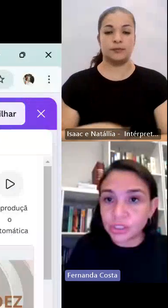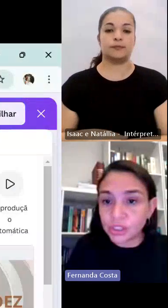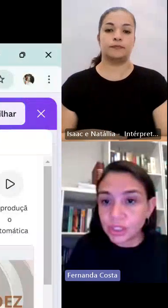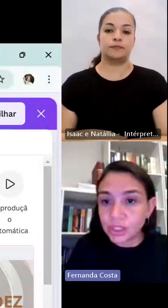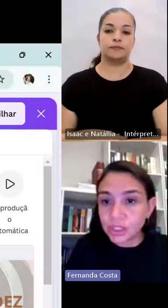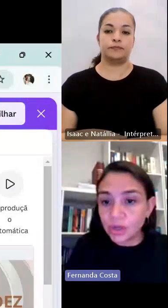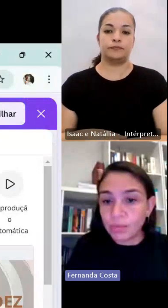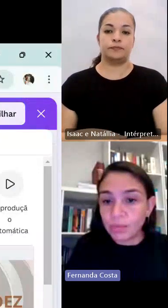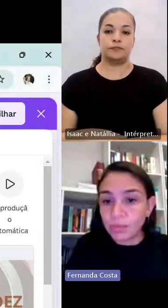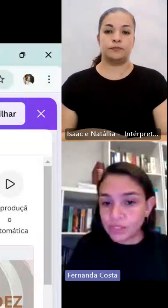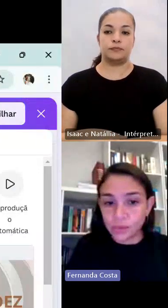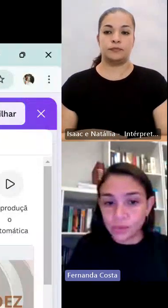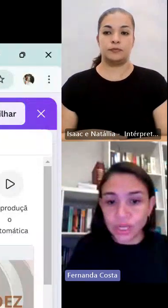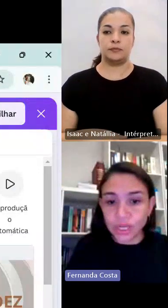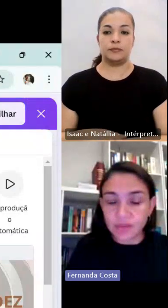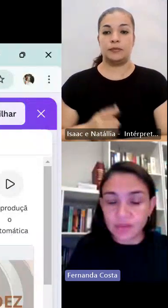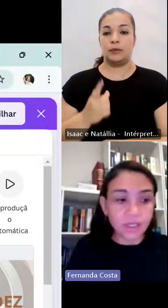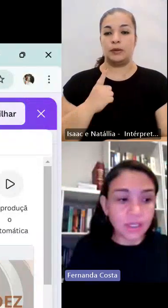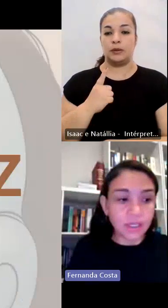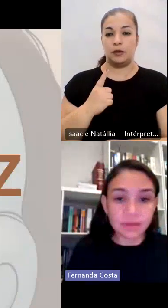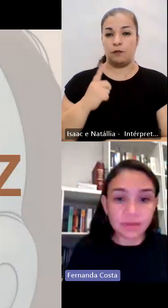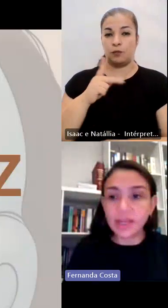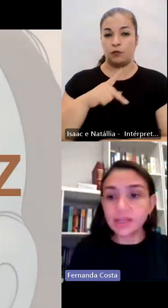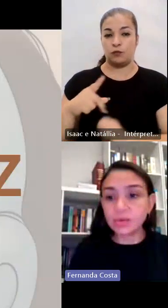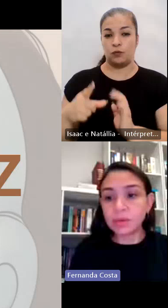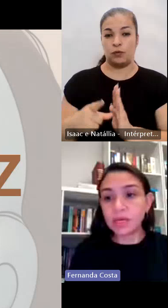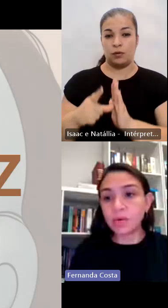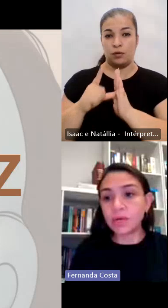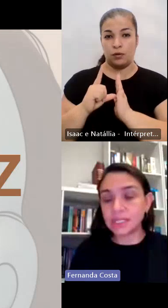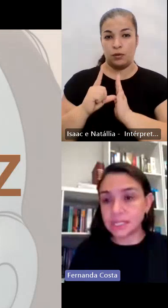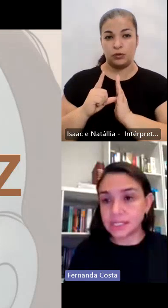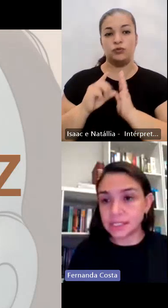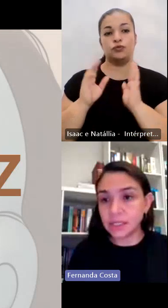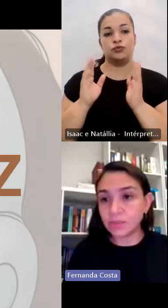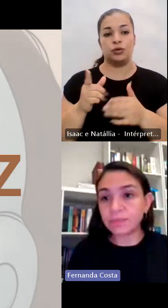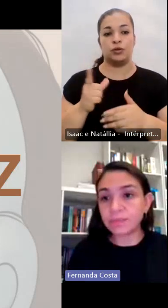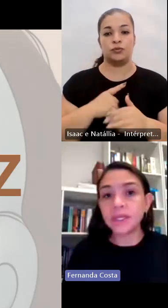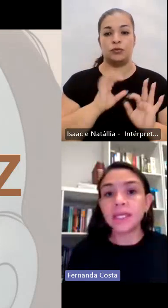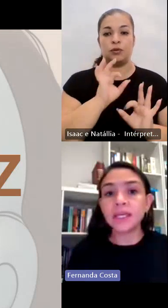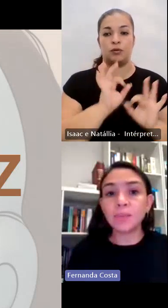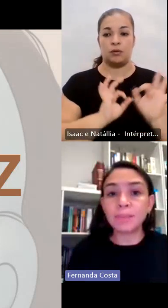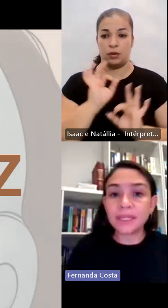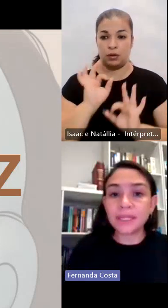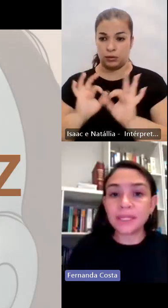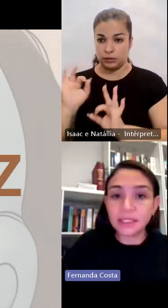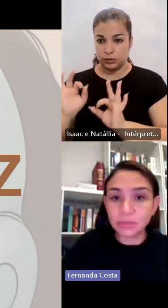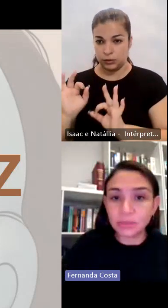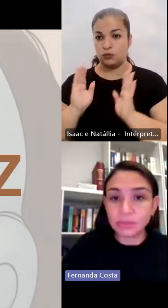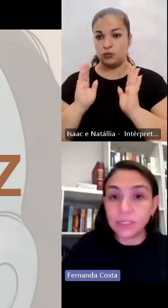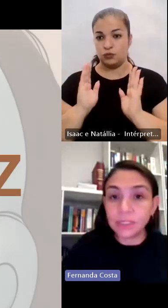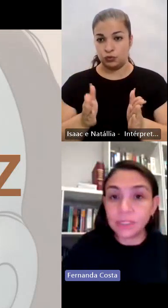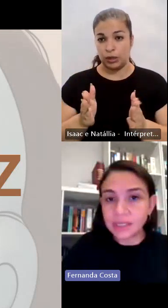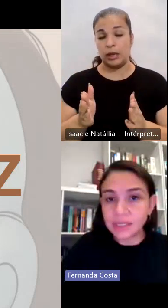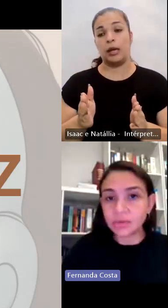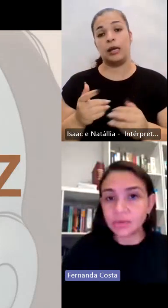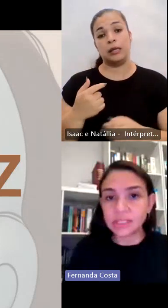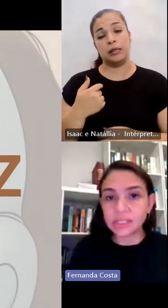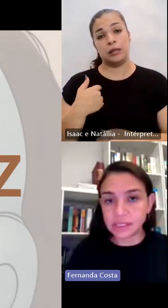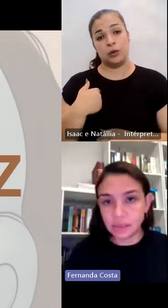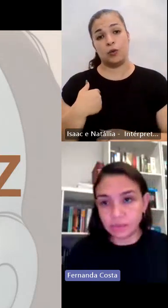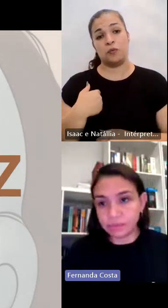anteriormente, o professor já havia feito uma organização e eu pretendo manter